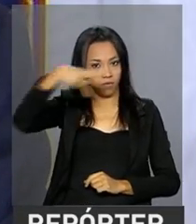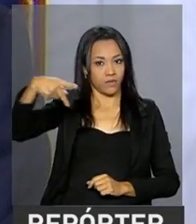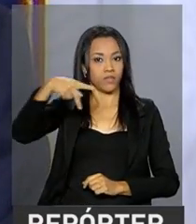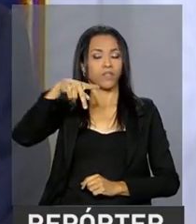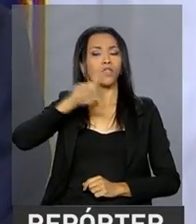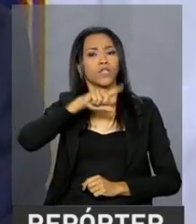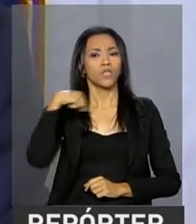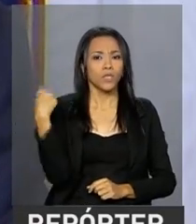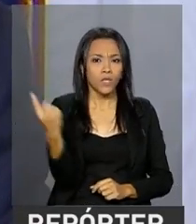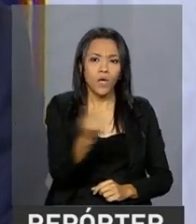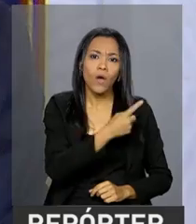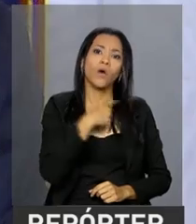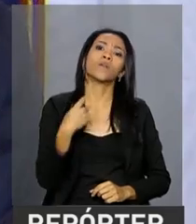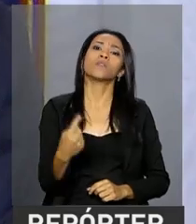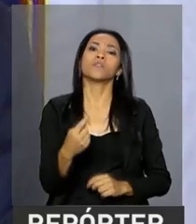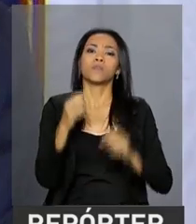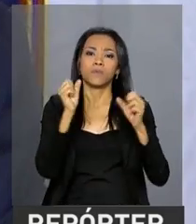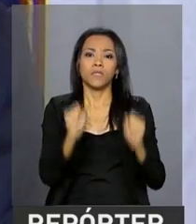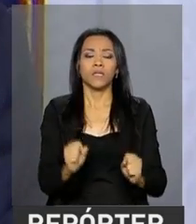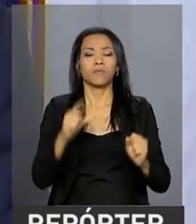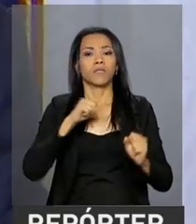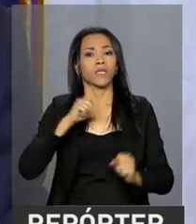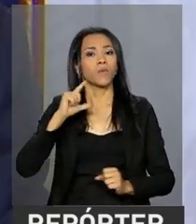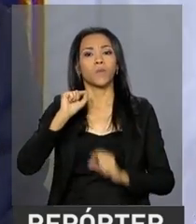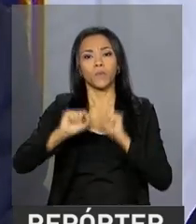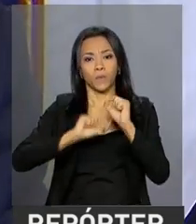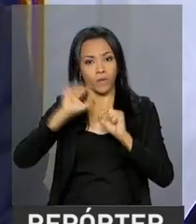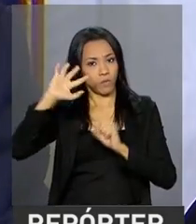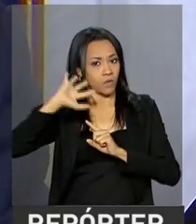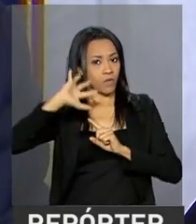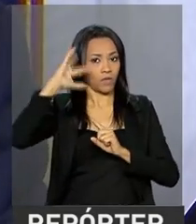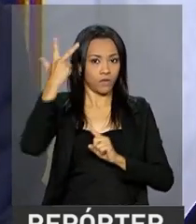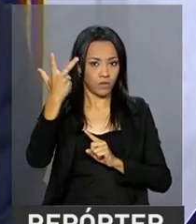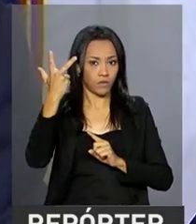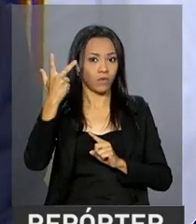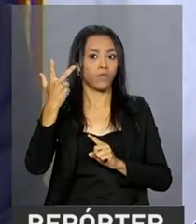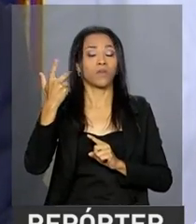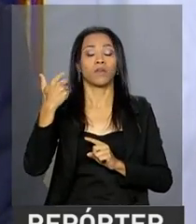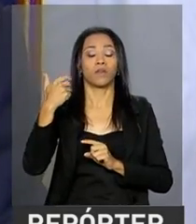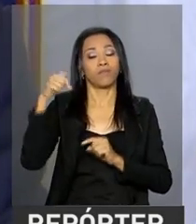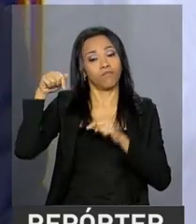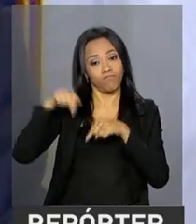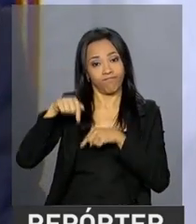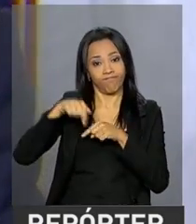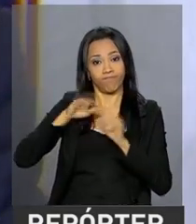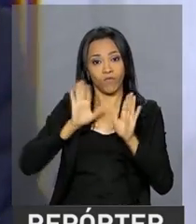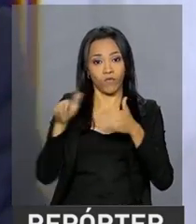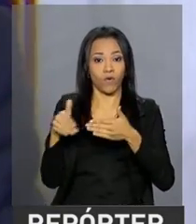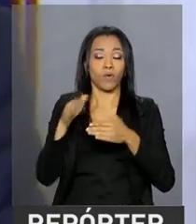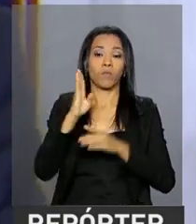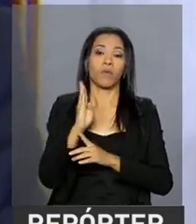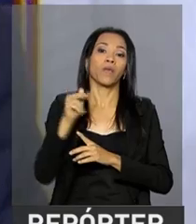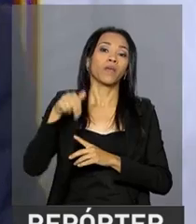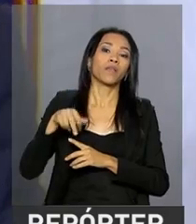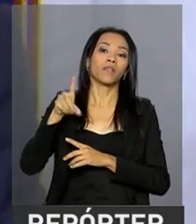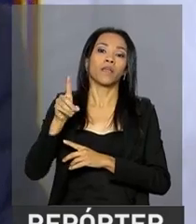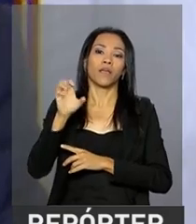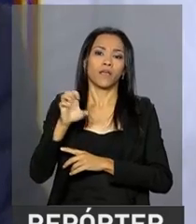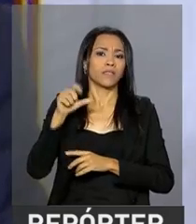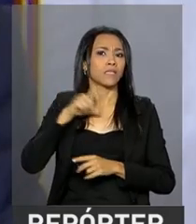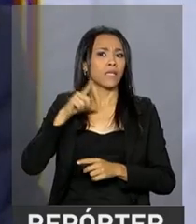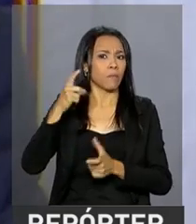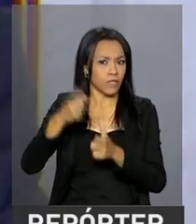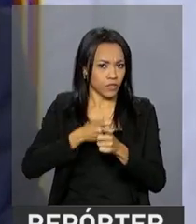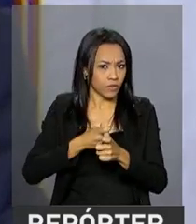também uma solução para a questão do dbs a dívida que são